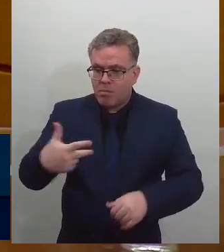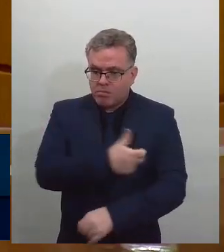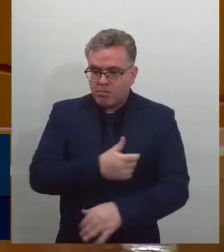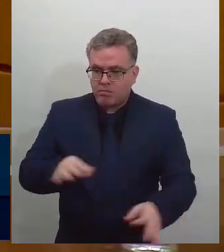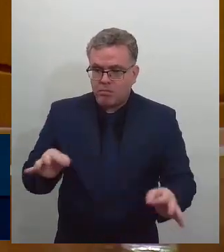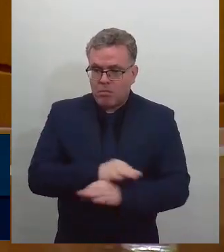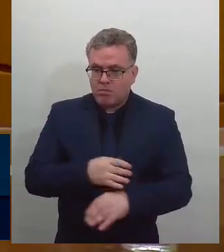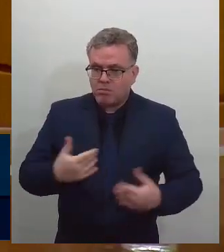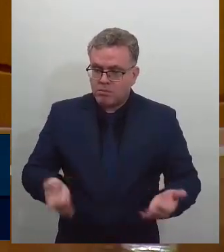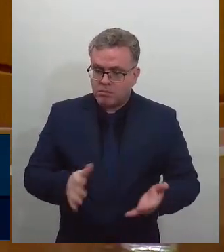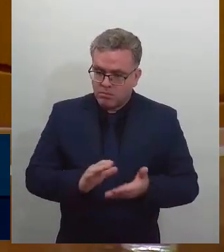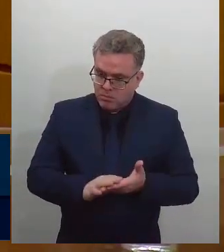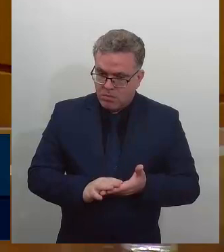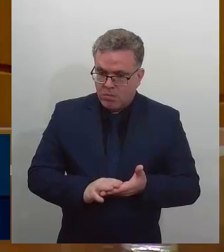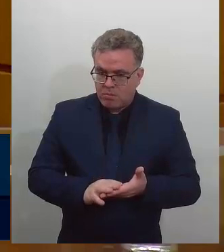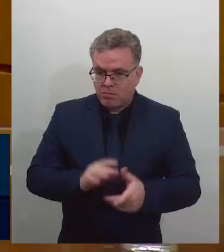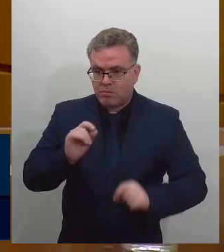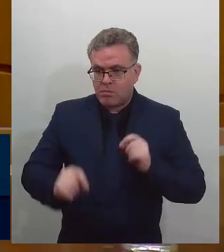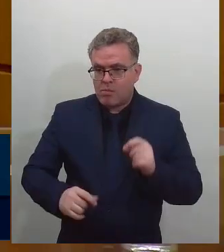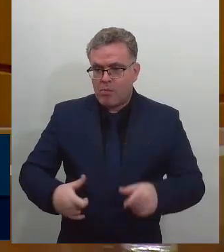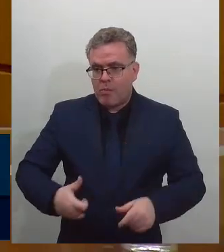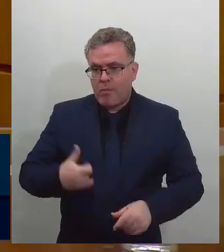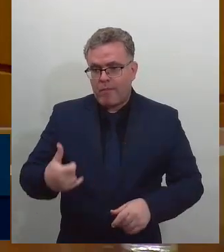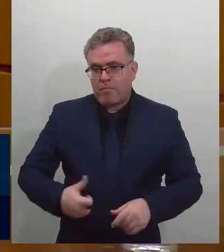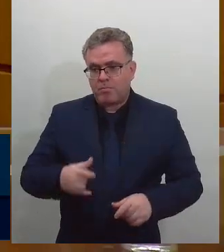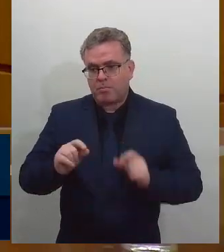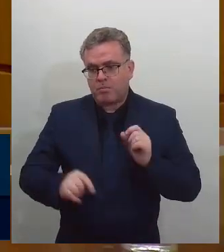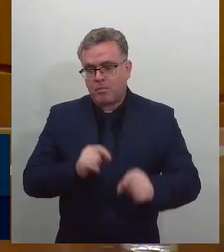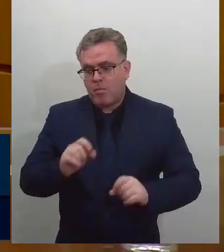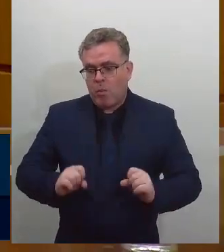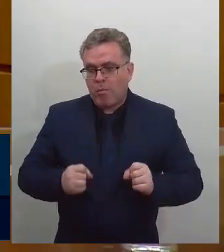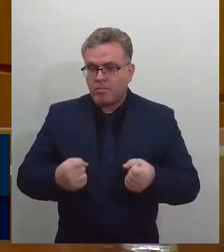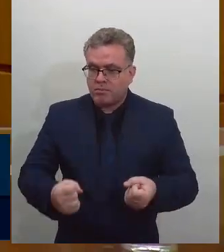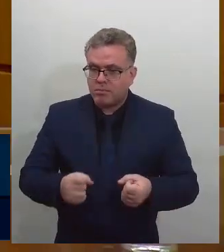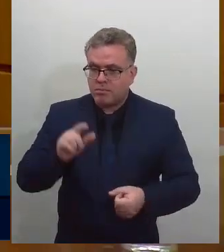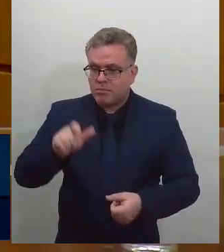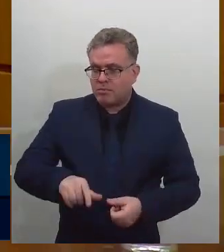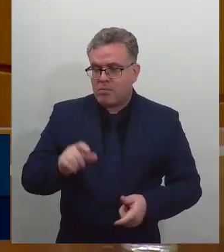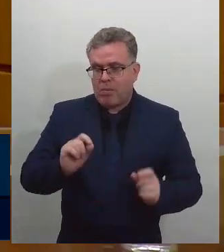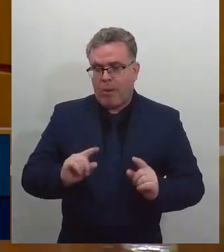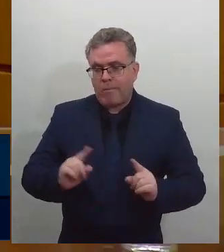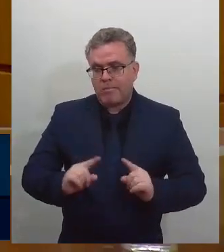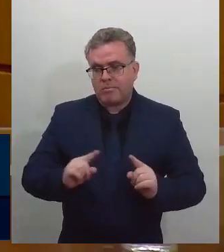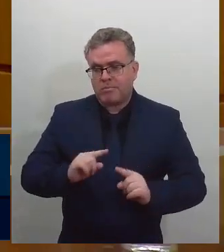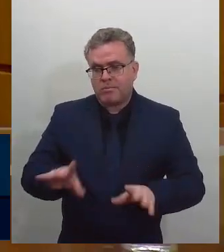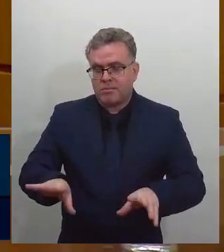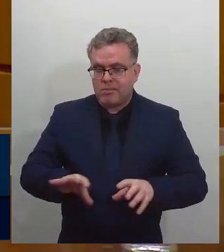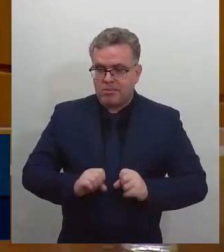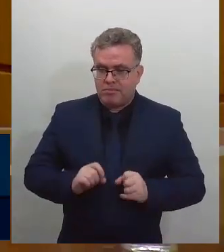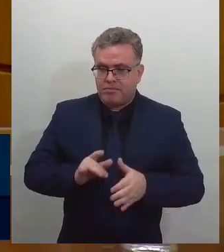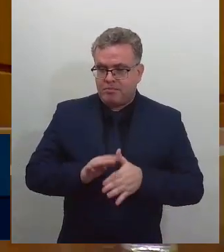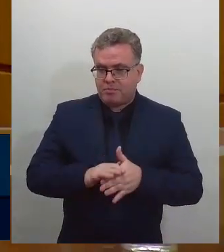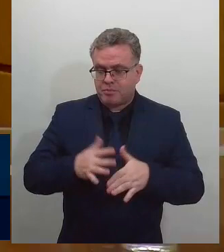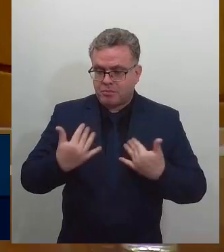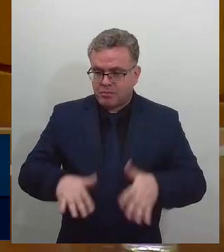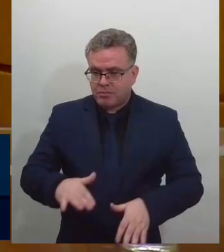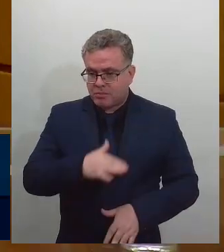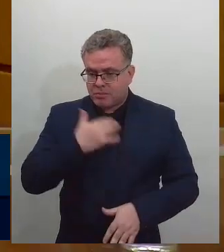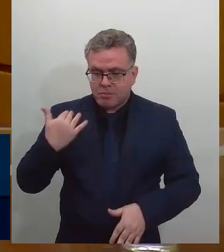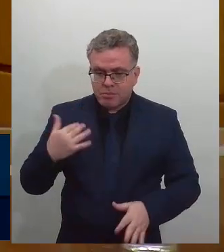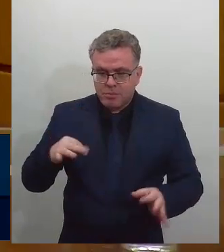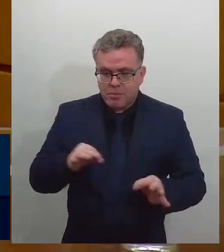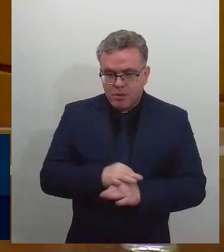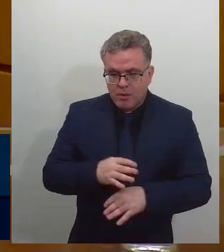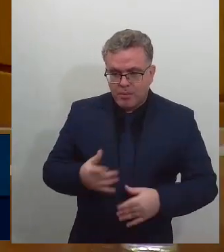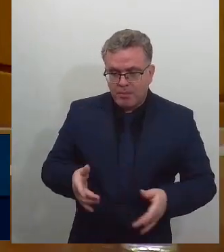não tem a idade, porque ainda não teve o reforço, e essa criança acaba pegando a doença, acaba morrendo. Lembremos que a vacina é